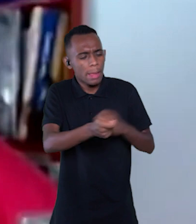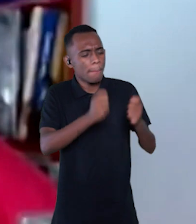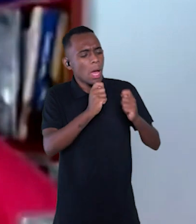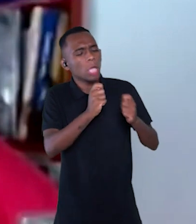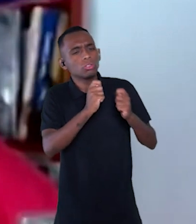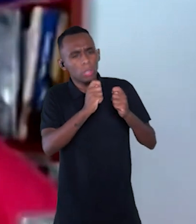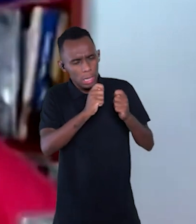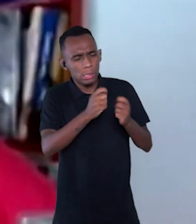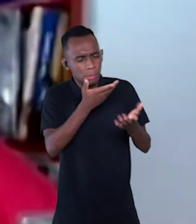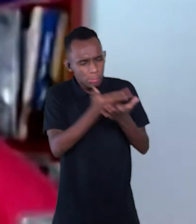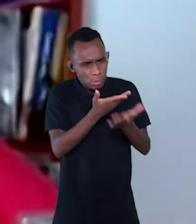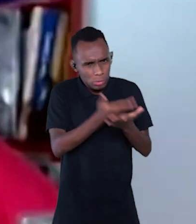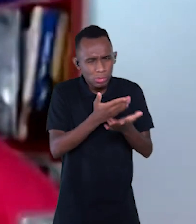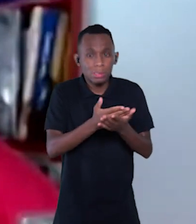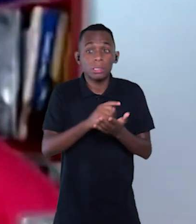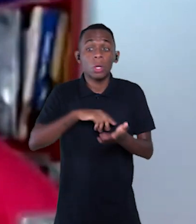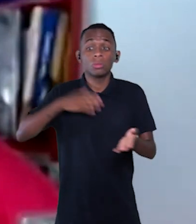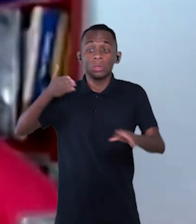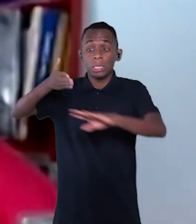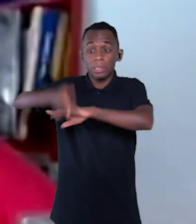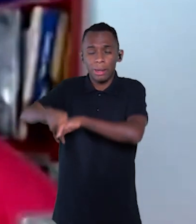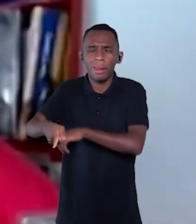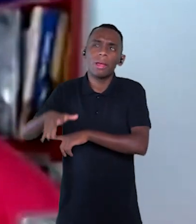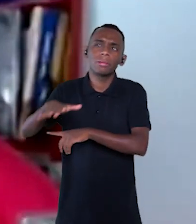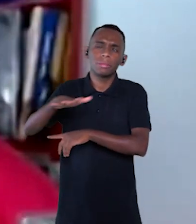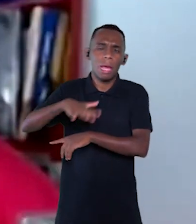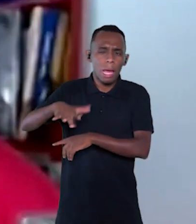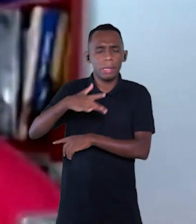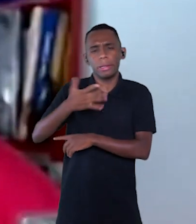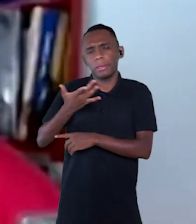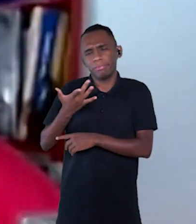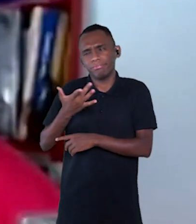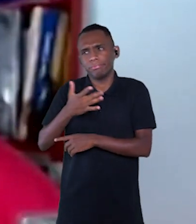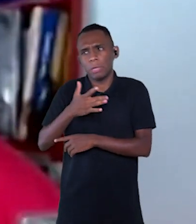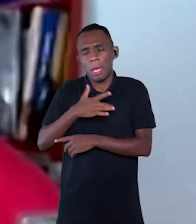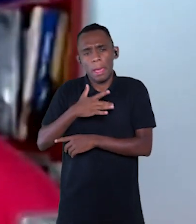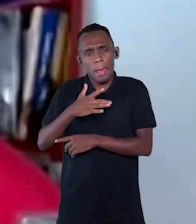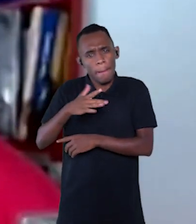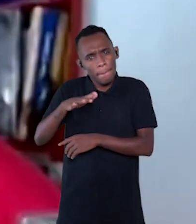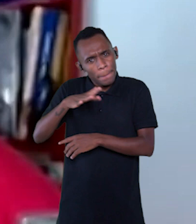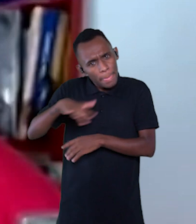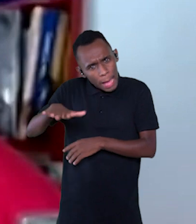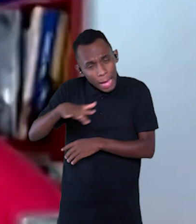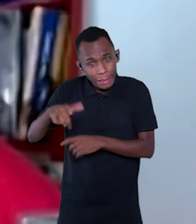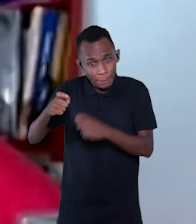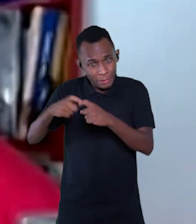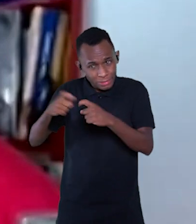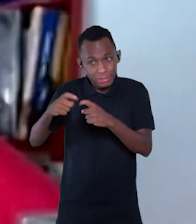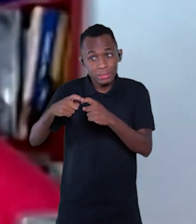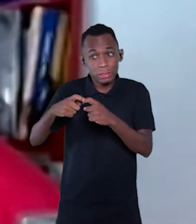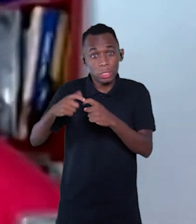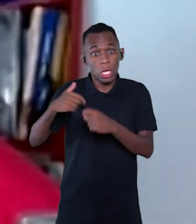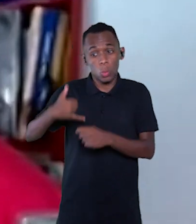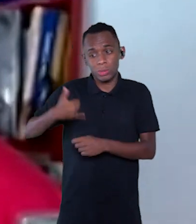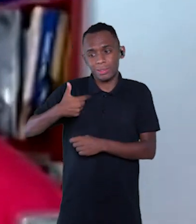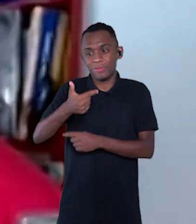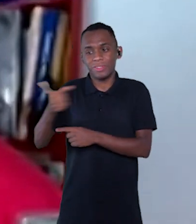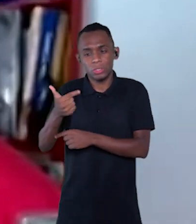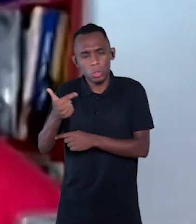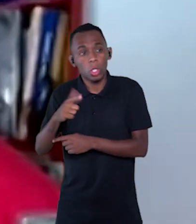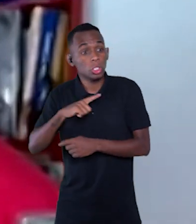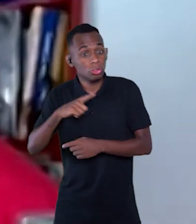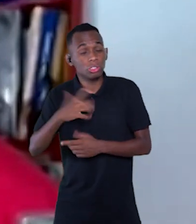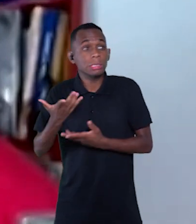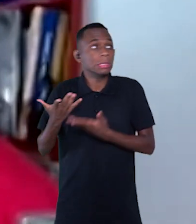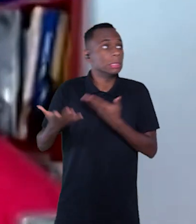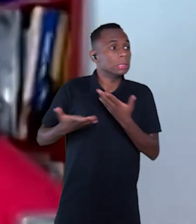faculdade de medicina, eu já tinha 20 e poucos anos, eu não me lembro ao certo, 21, 22 anos, e eu tinha muitos colegas com 17 anos, eu tinha uma colega de